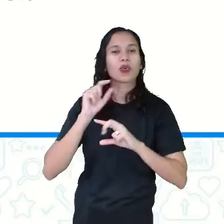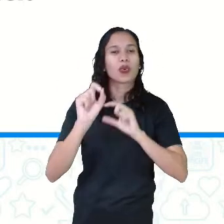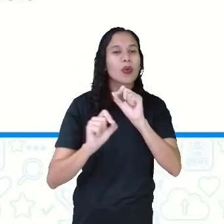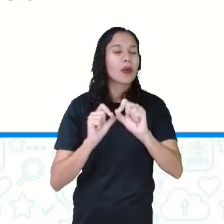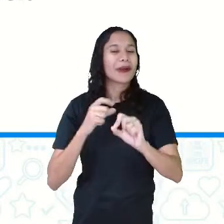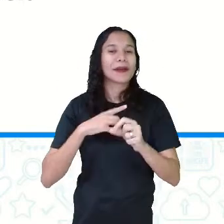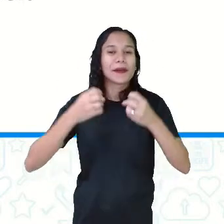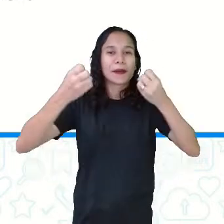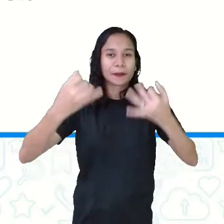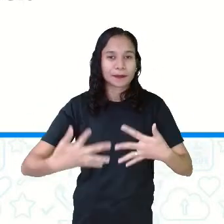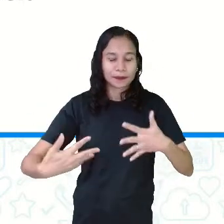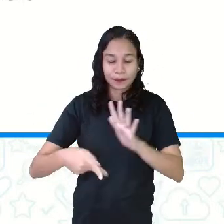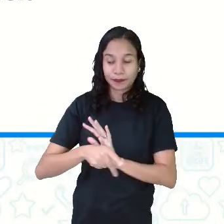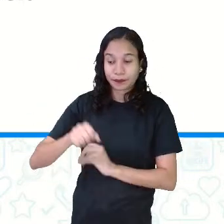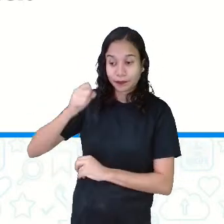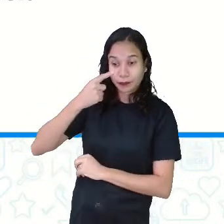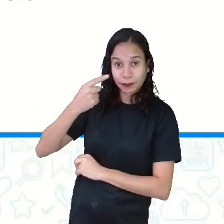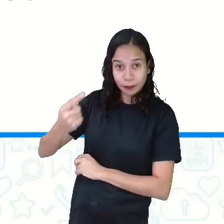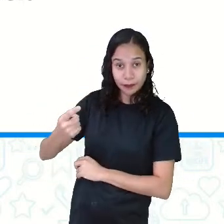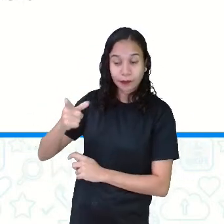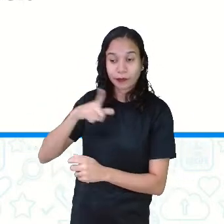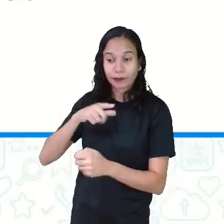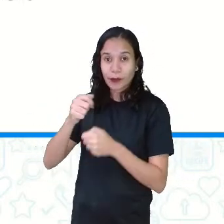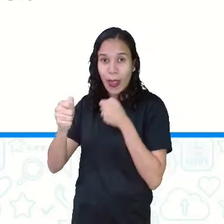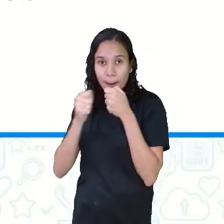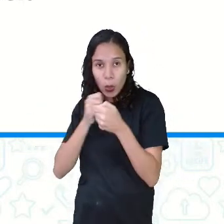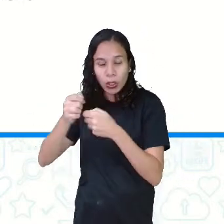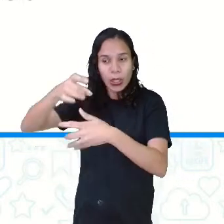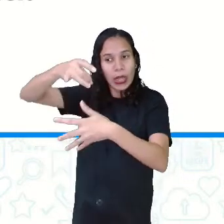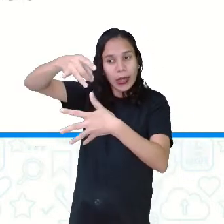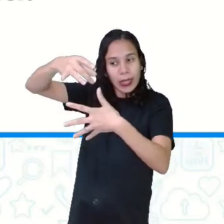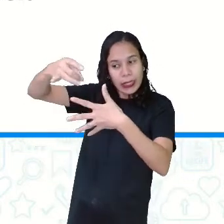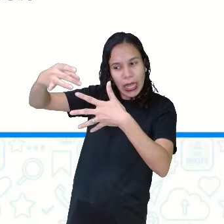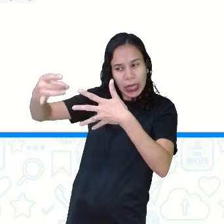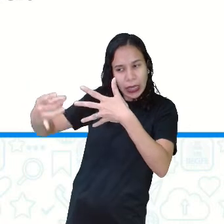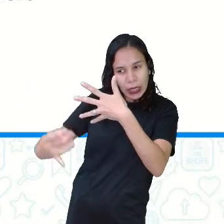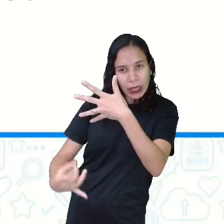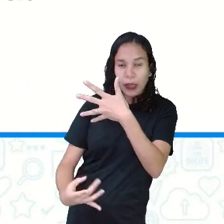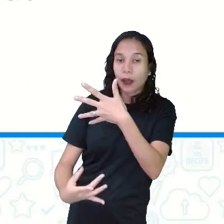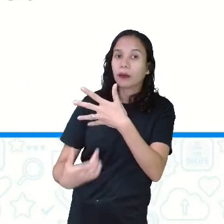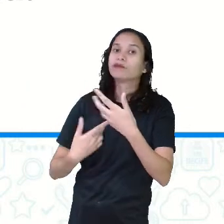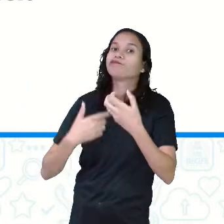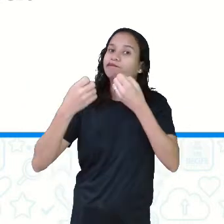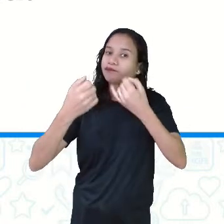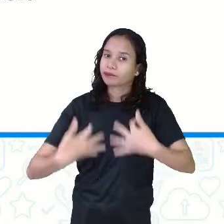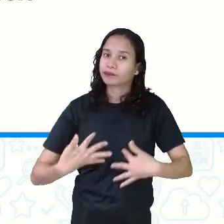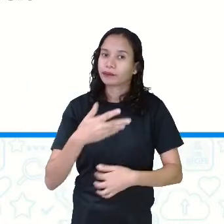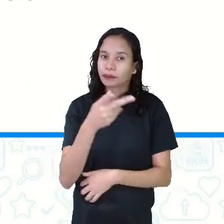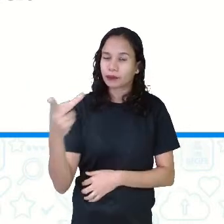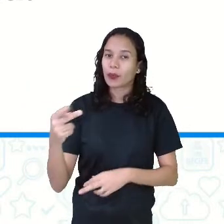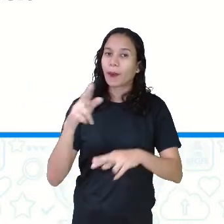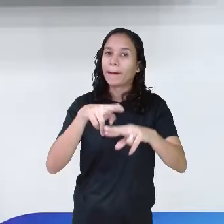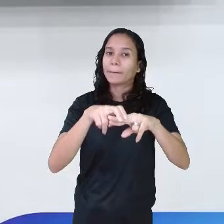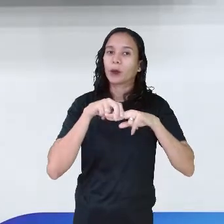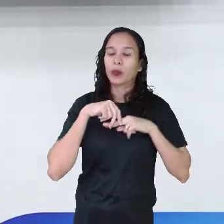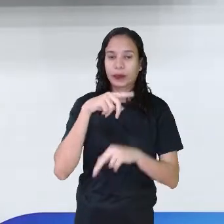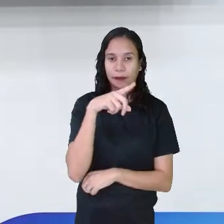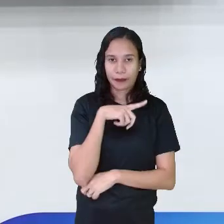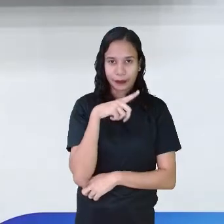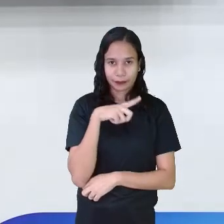adiantar, porque a reportagem, ela tem mais detalhes. E eu vou dizer a vocês daqui a pouco por que